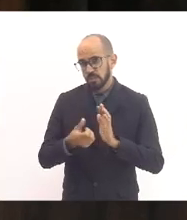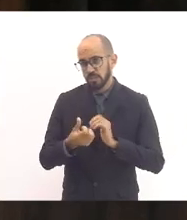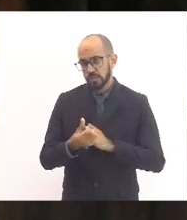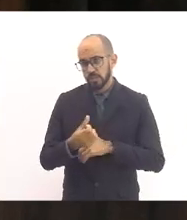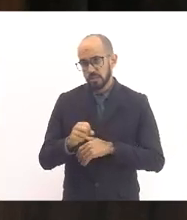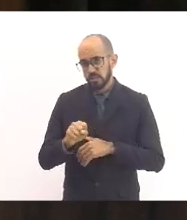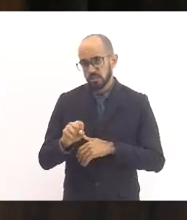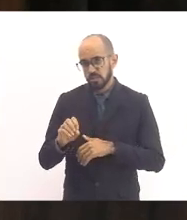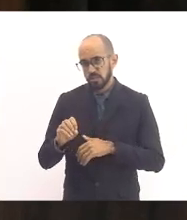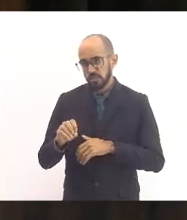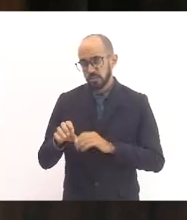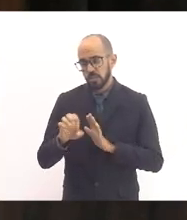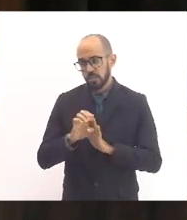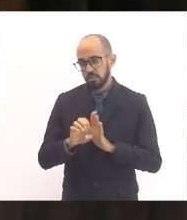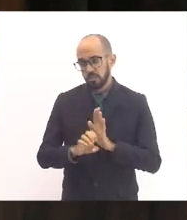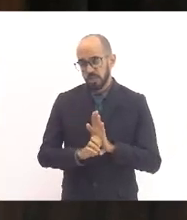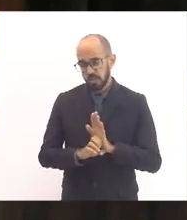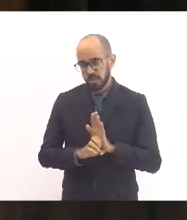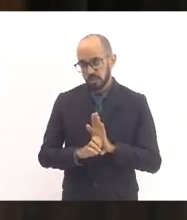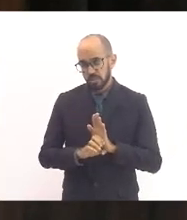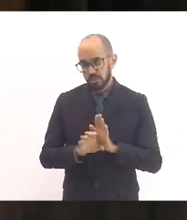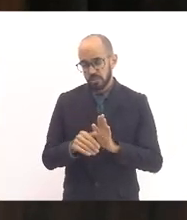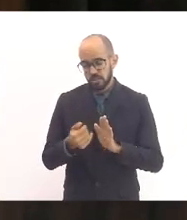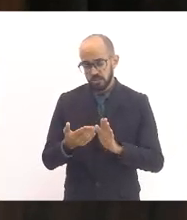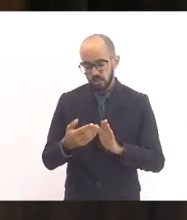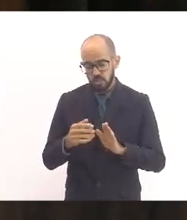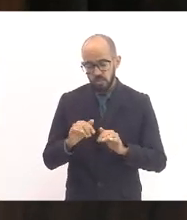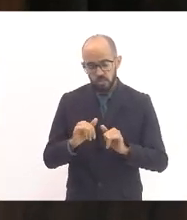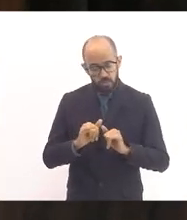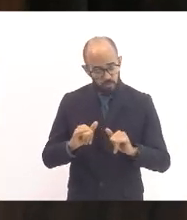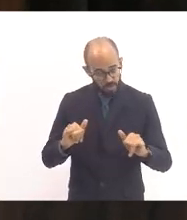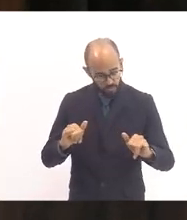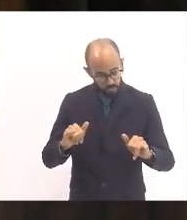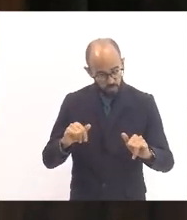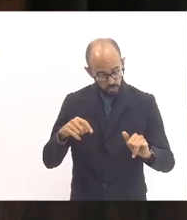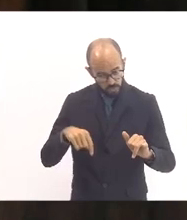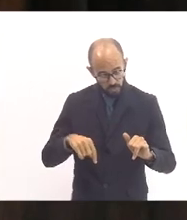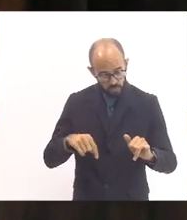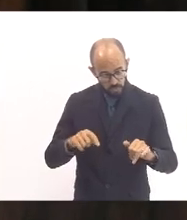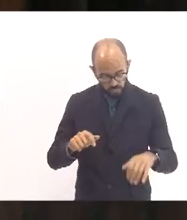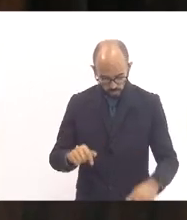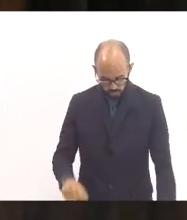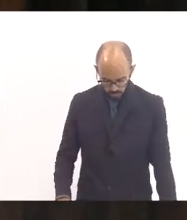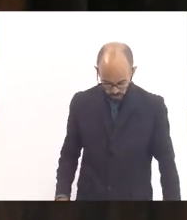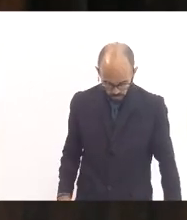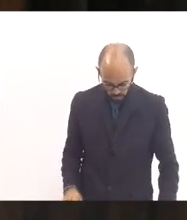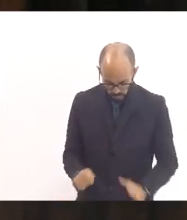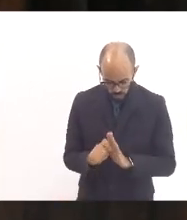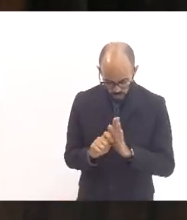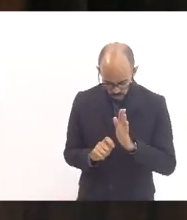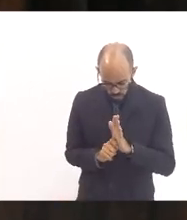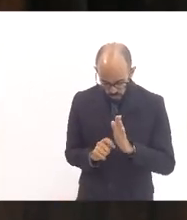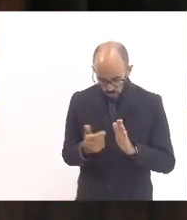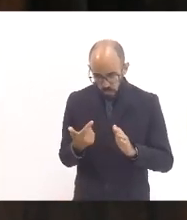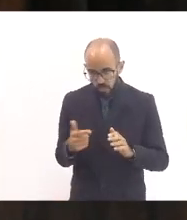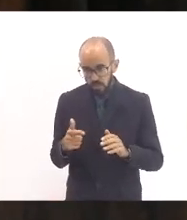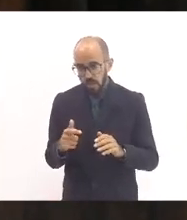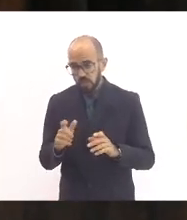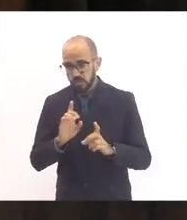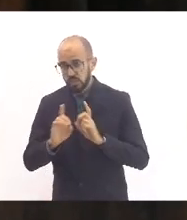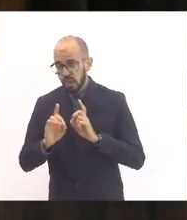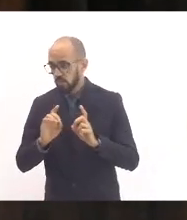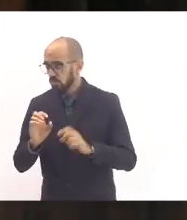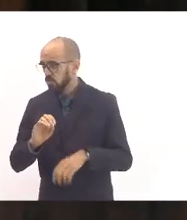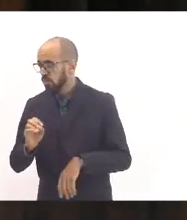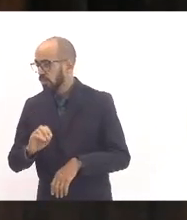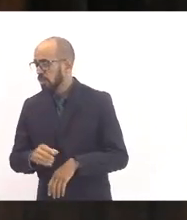680 emendas então fica aqui o registo que esse texto é um texto que não houve qualquer diálogo Hoje é a